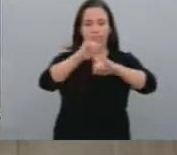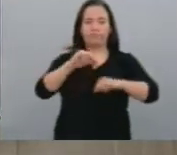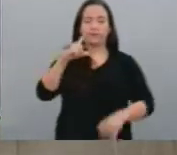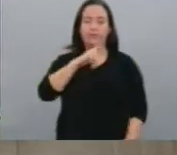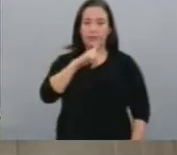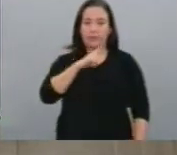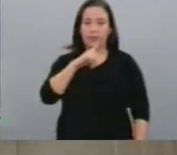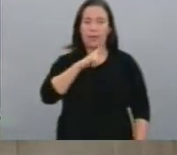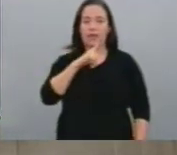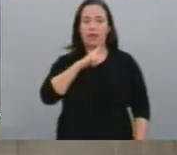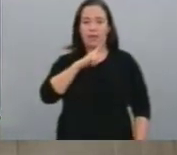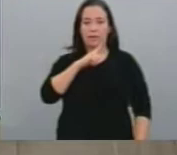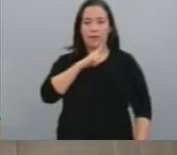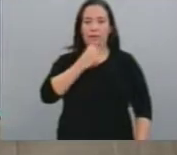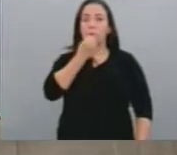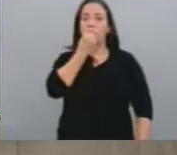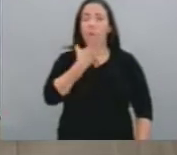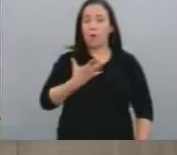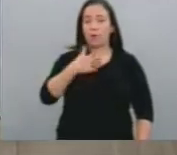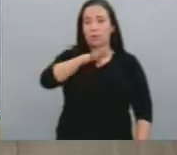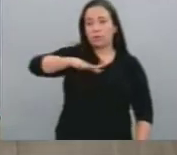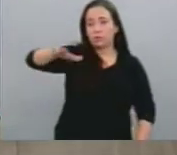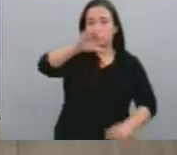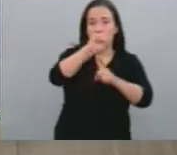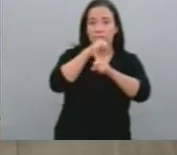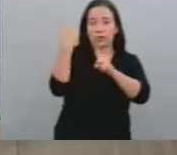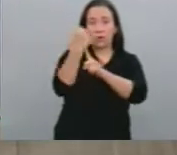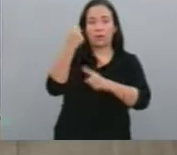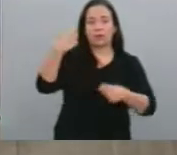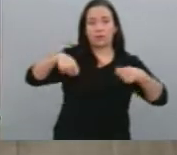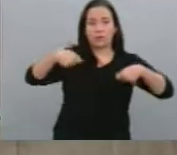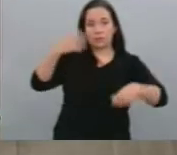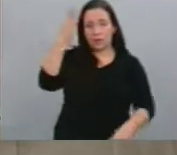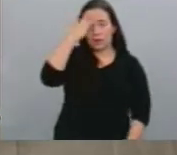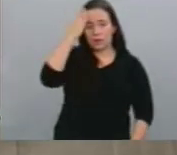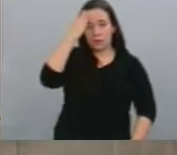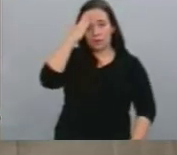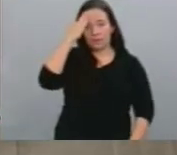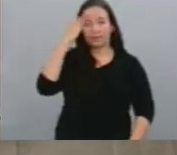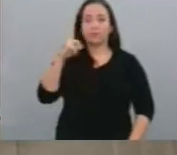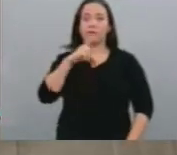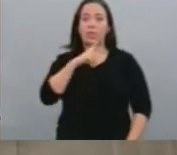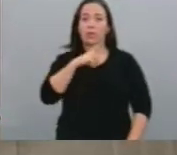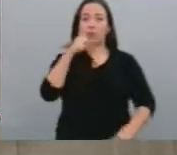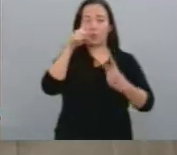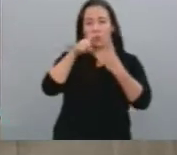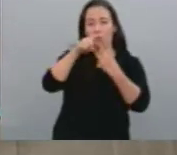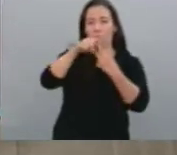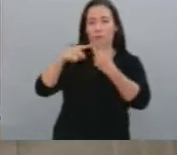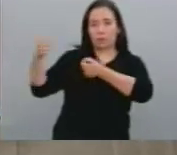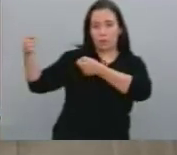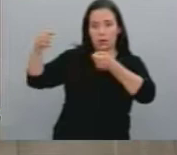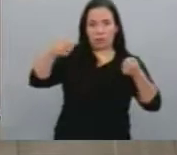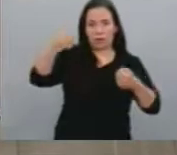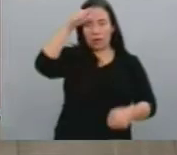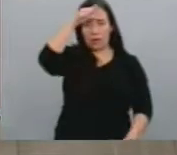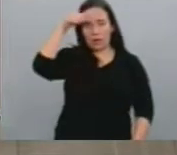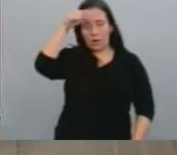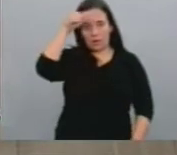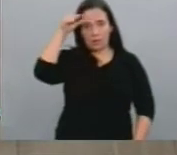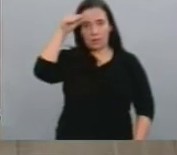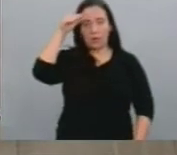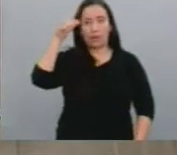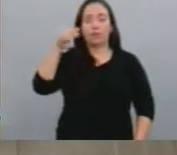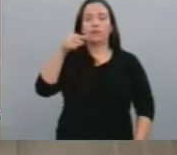tramitam aqui na Assembleia, e é bom que o cearense saiba, duas mensagens do governador Camilo Santana de isenção